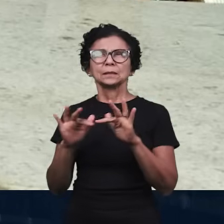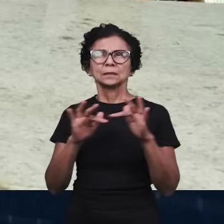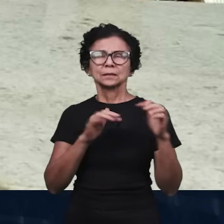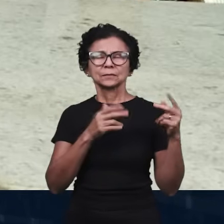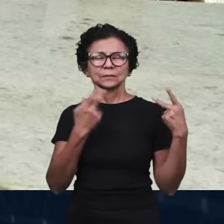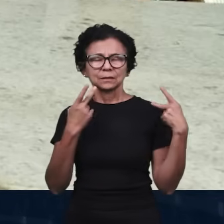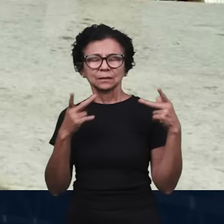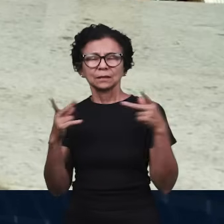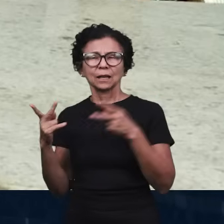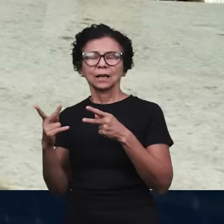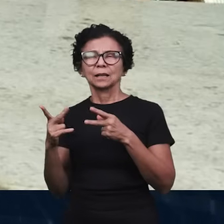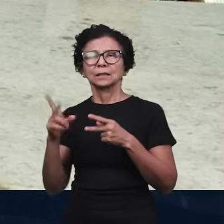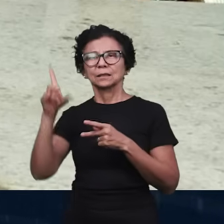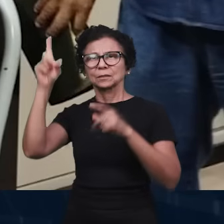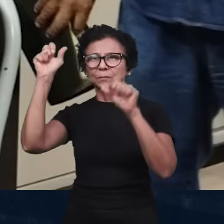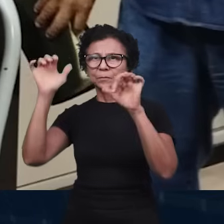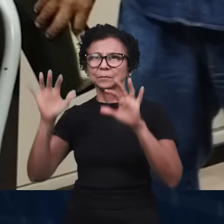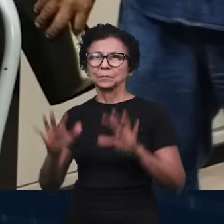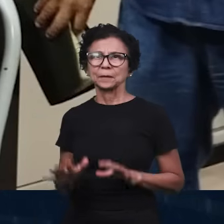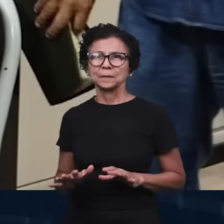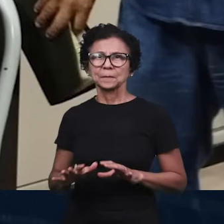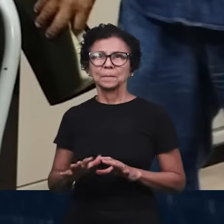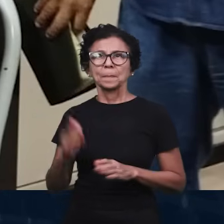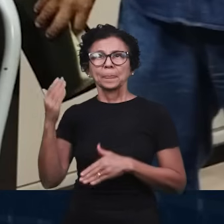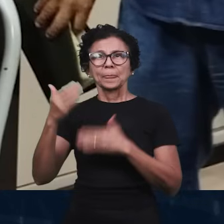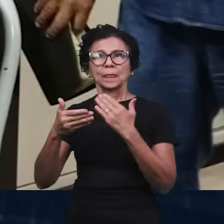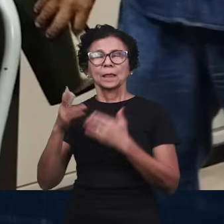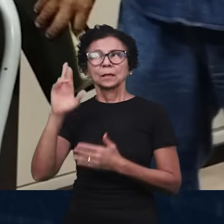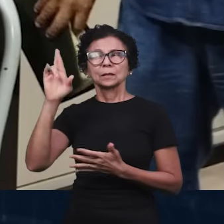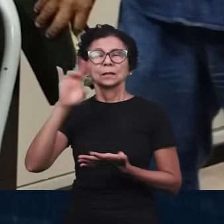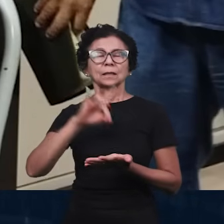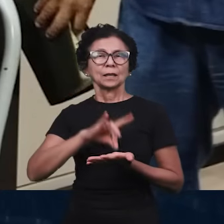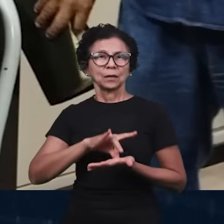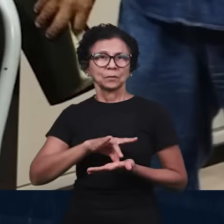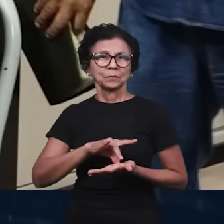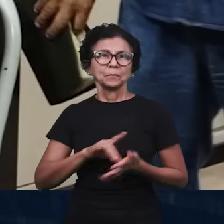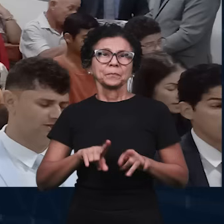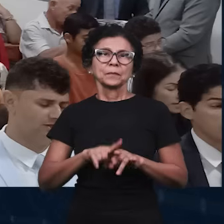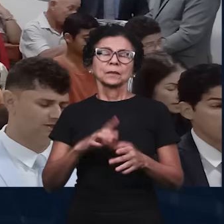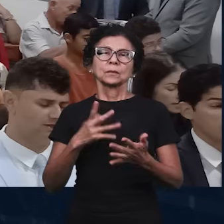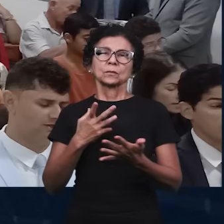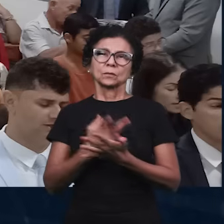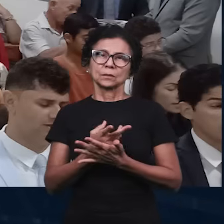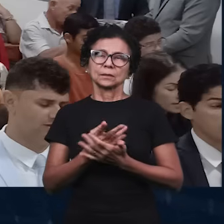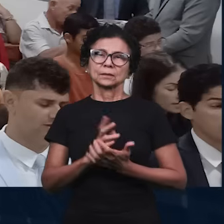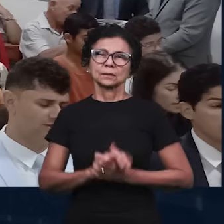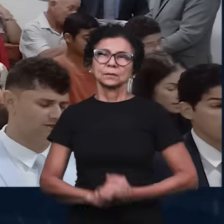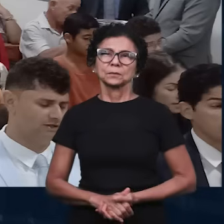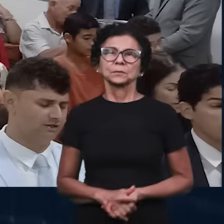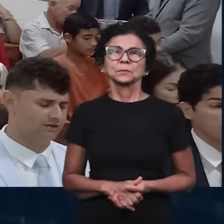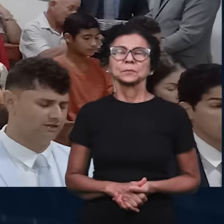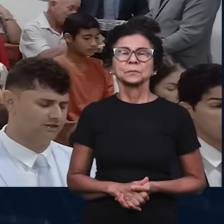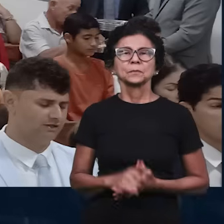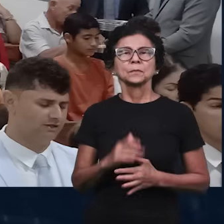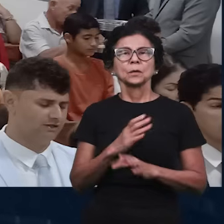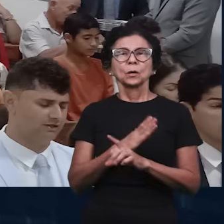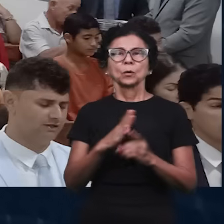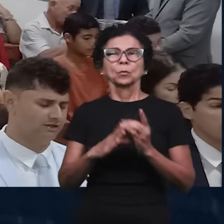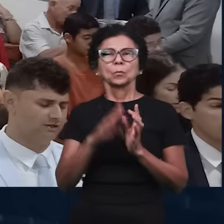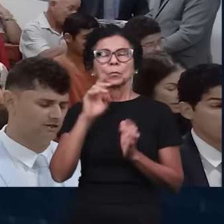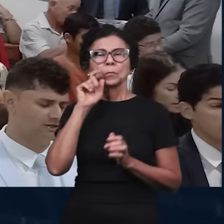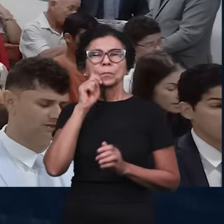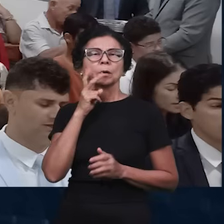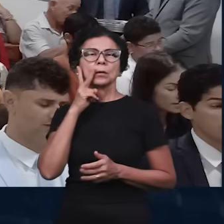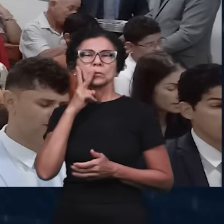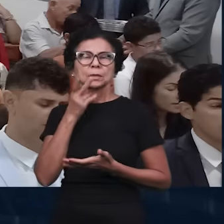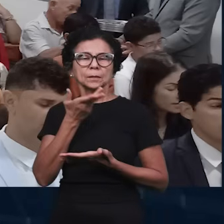foram visitados e muitas bênçãos foram concedidas. A presença do Senhor foi real no meio dos irmãos. Aconteceu também na igreja de Jaqueira um culto